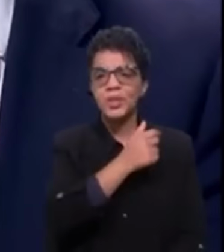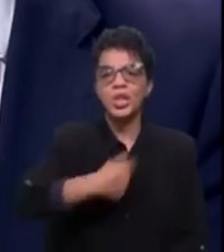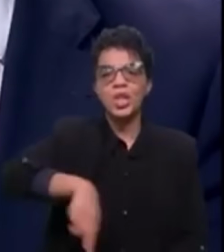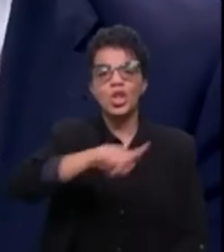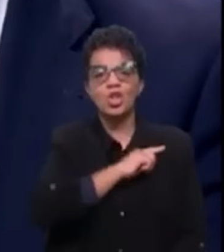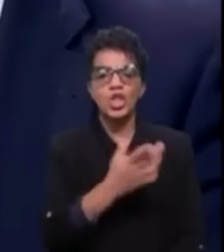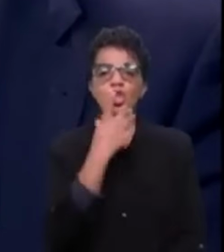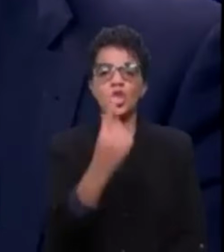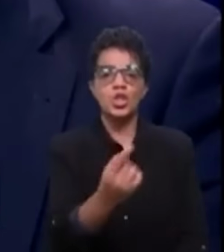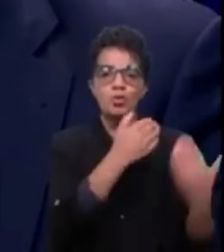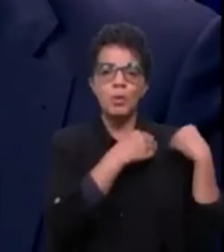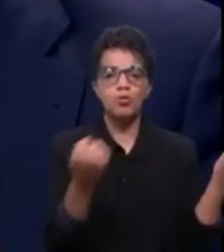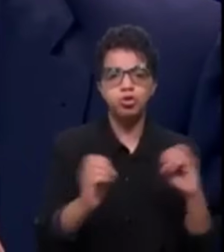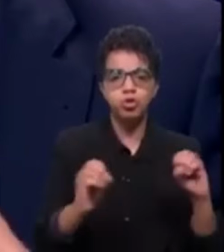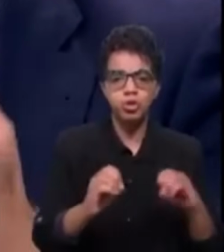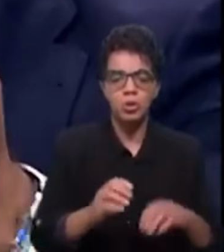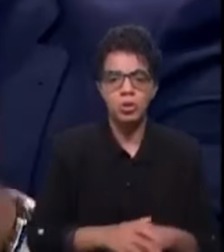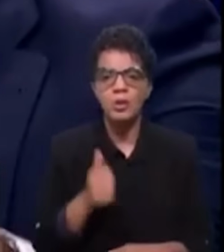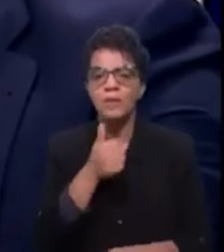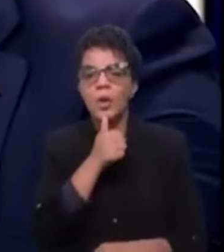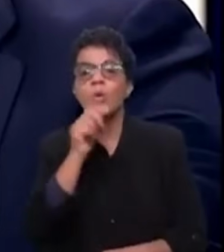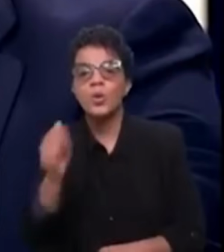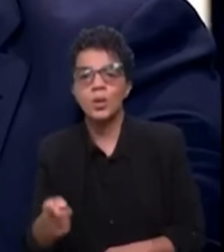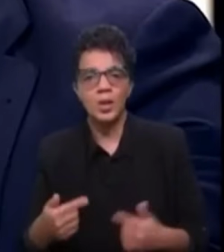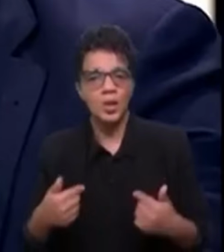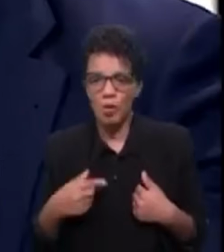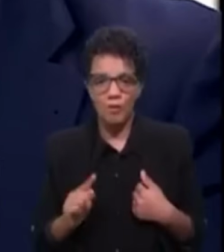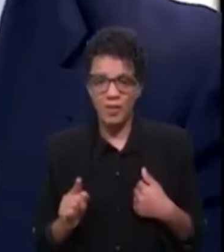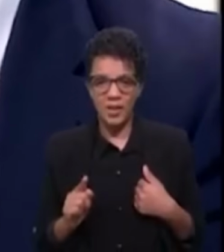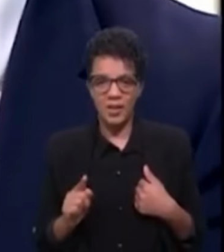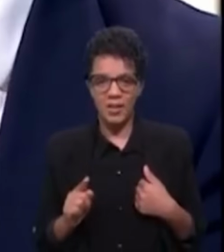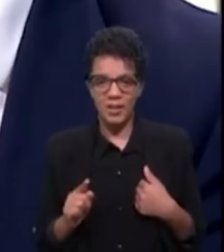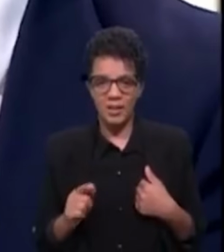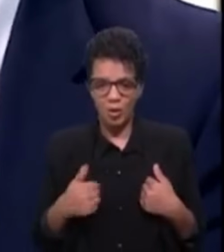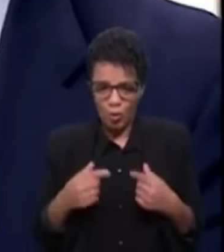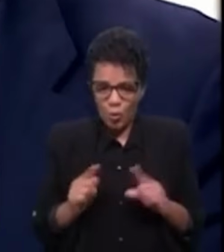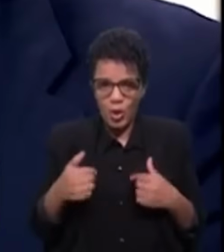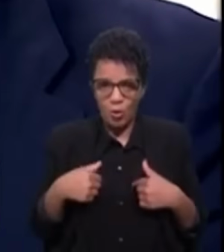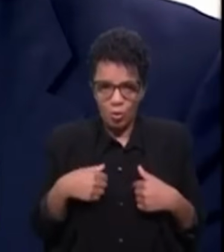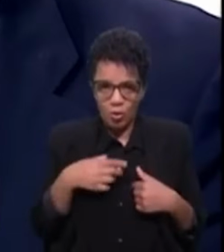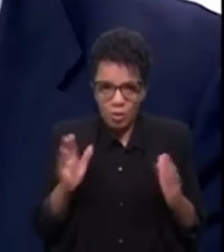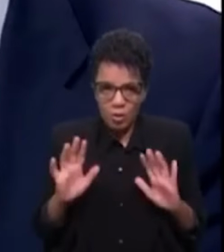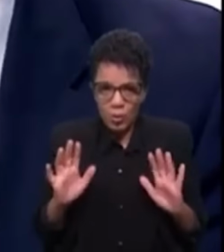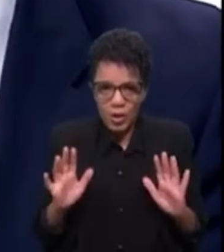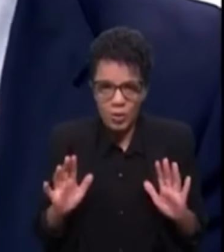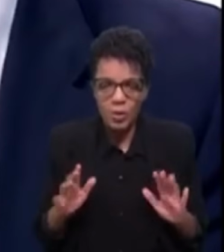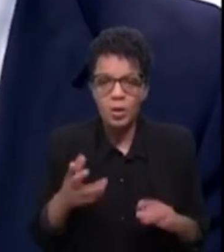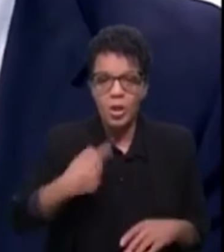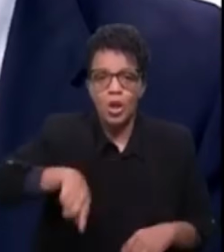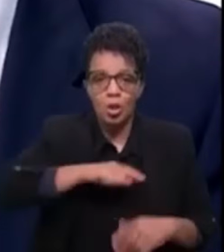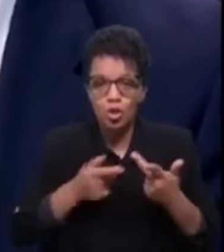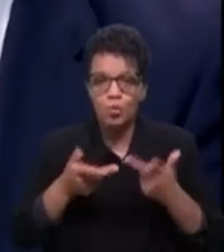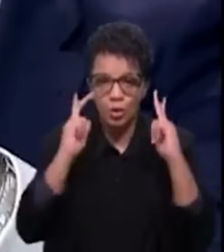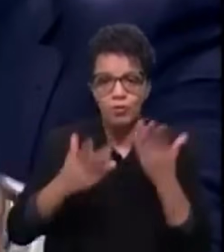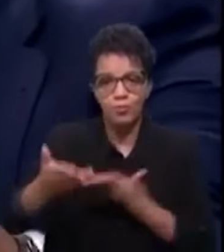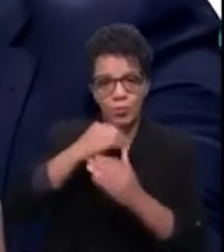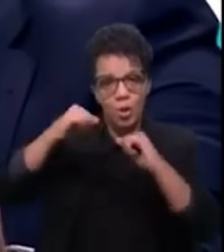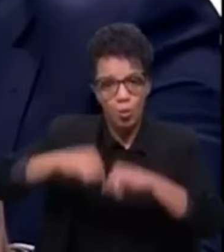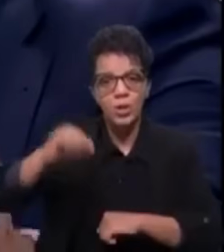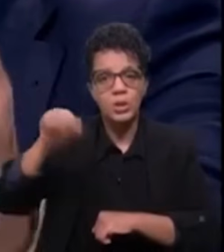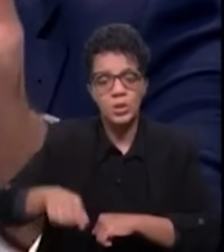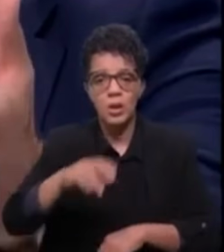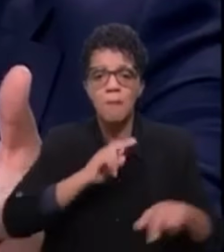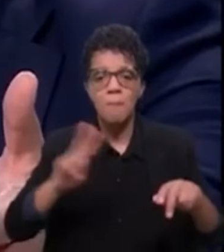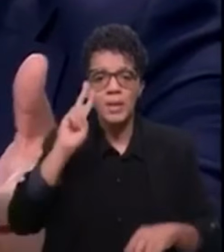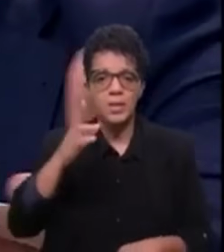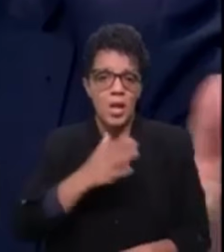forma irresponsável então não desculpe tem não é o que é que eu farei não o que é que fará não é Não já disse ou estaremos disponíveis para conversar se o PSD não